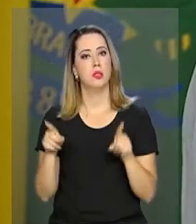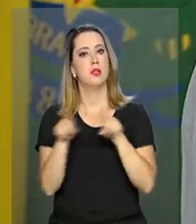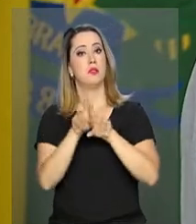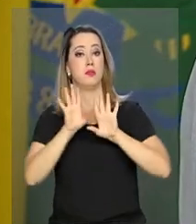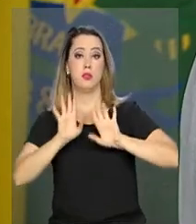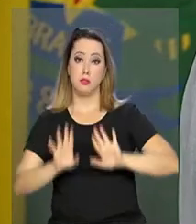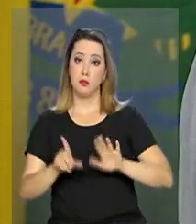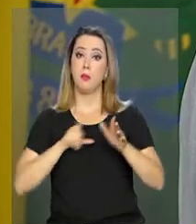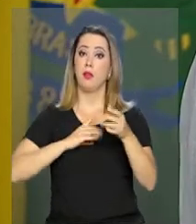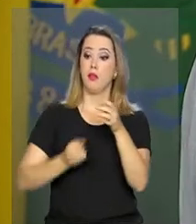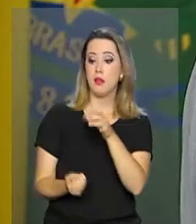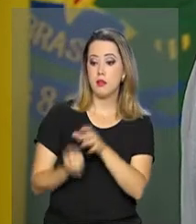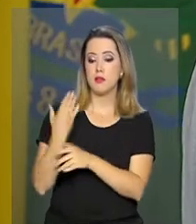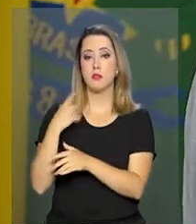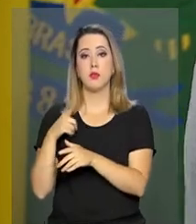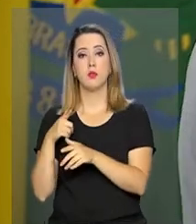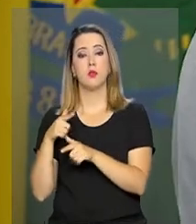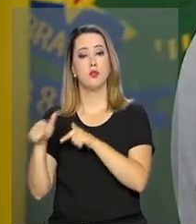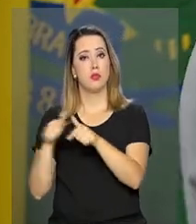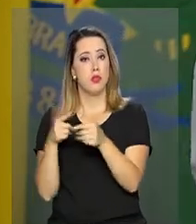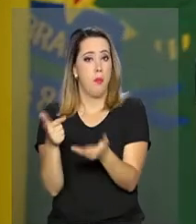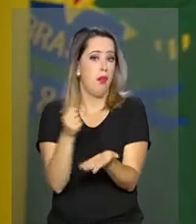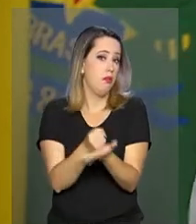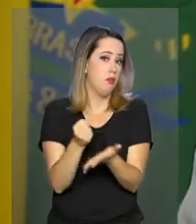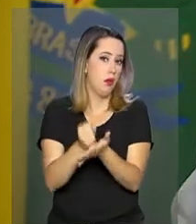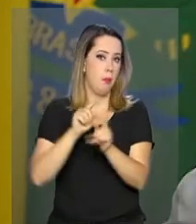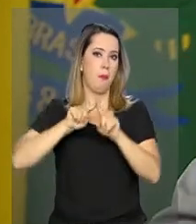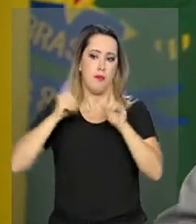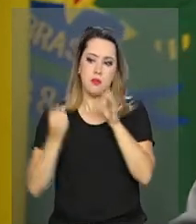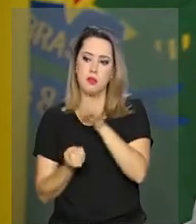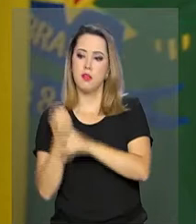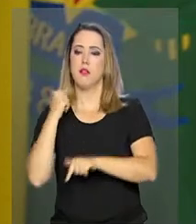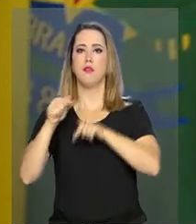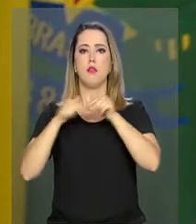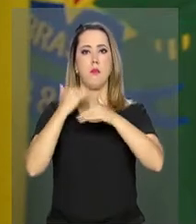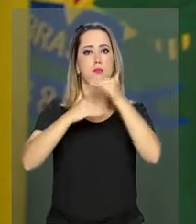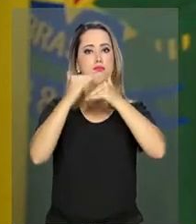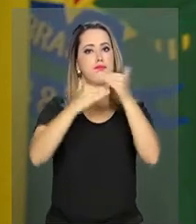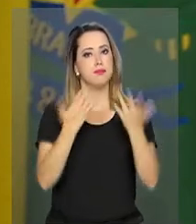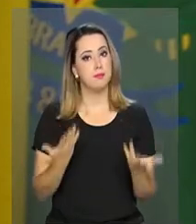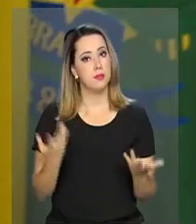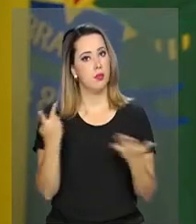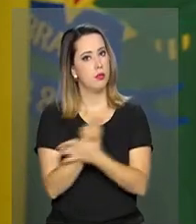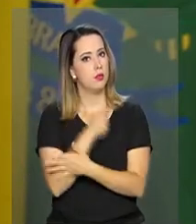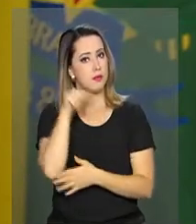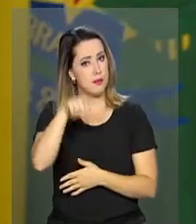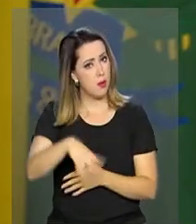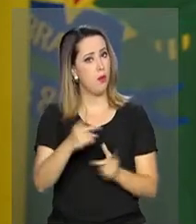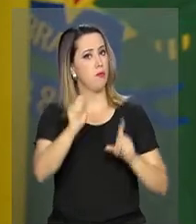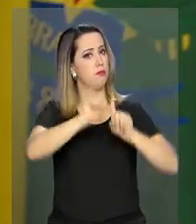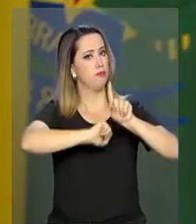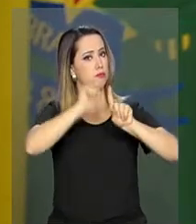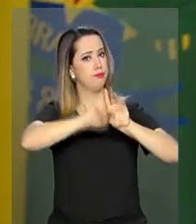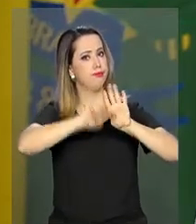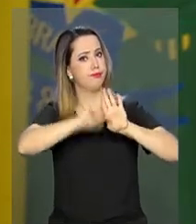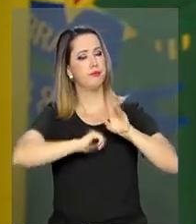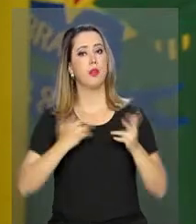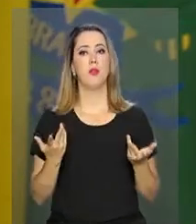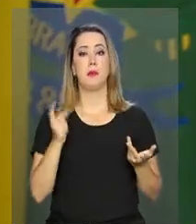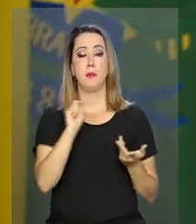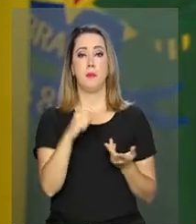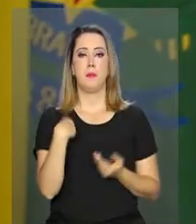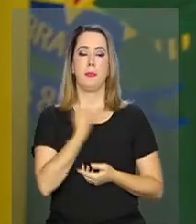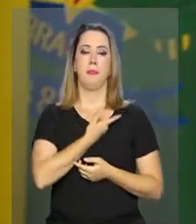vezes informais mas ao emprego muito grande e se deu nestes últimos meses então digamos assim quando